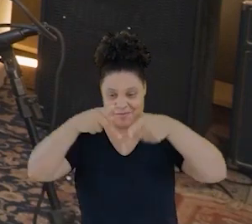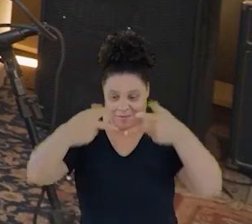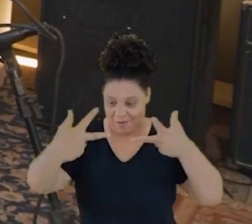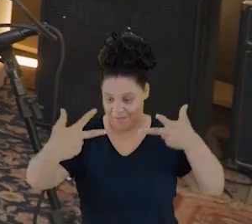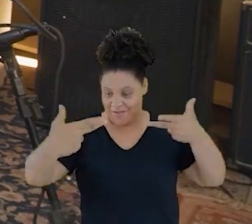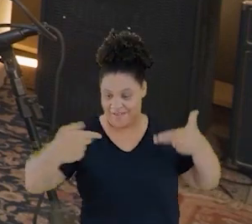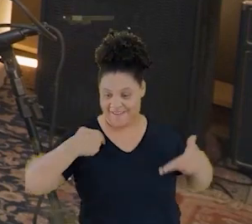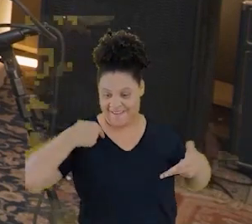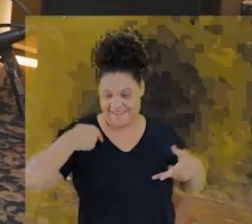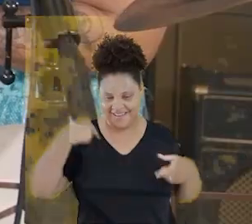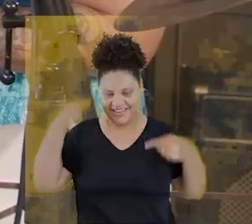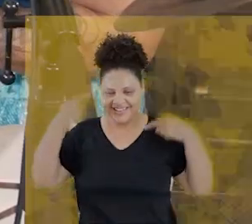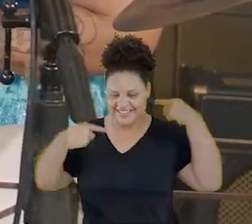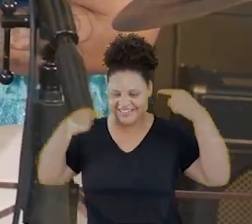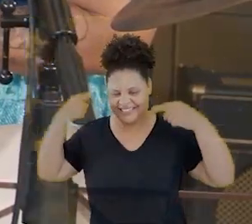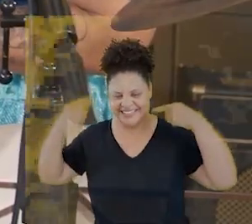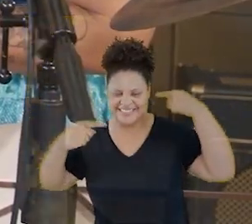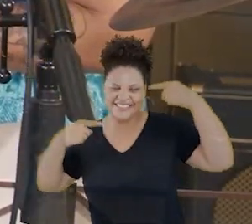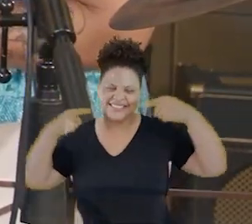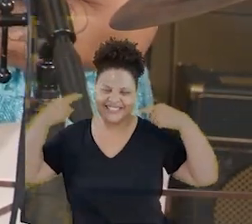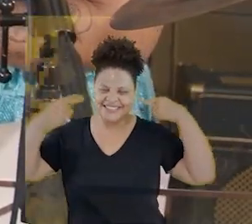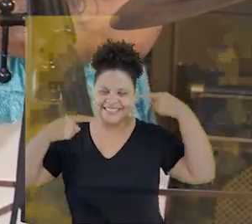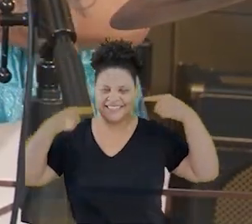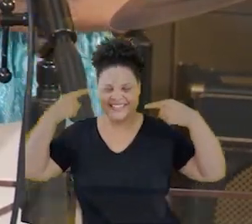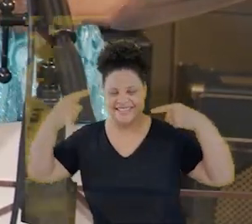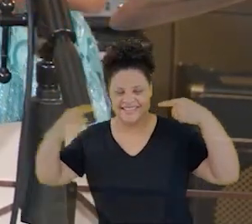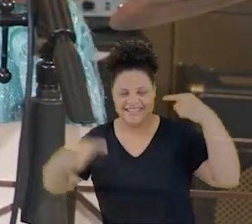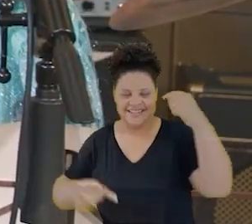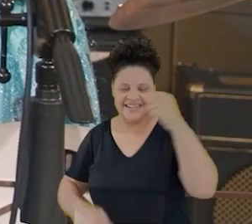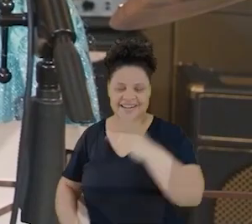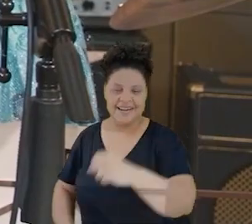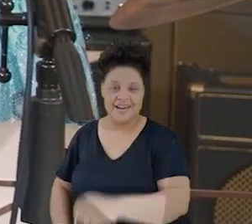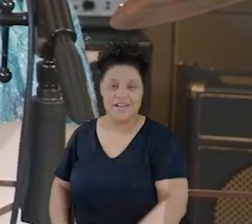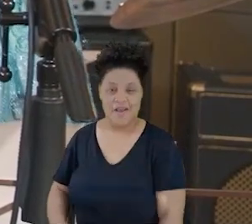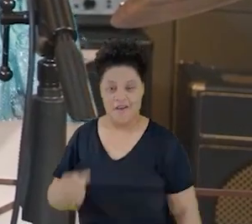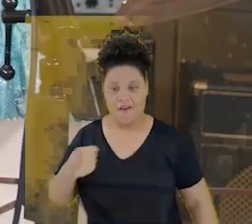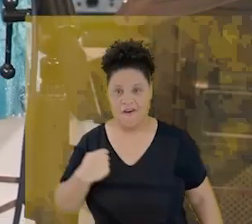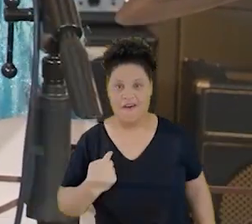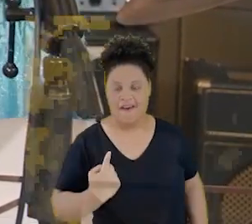descer. Pra meu povo, como eu, um, dois, descer. Ó!